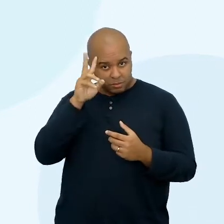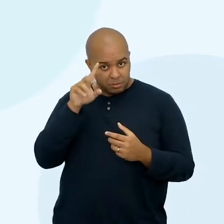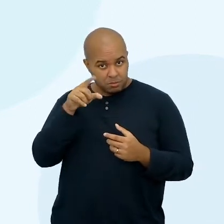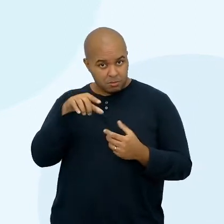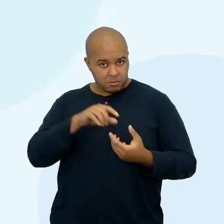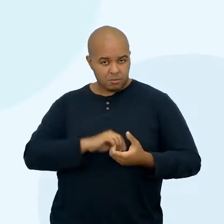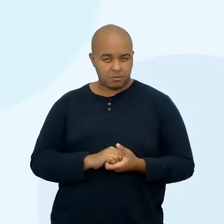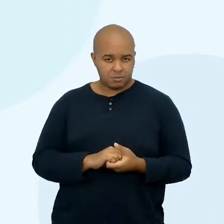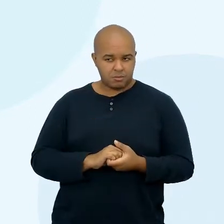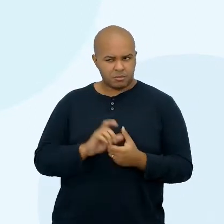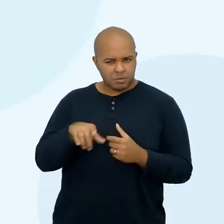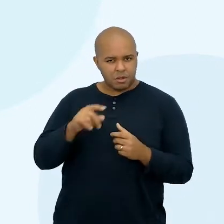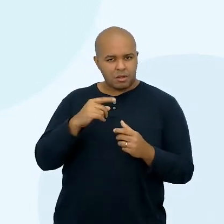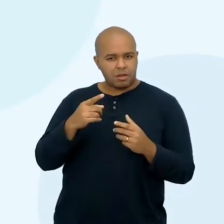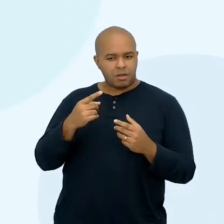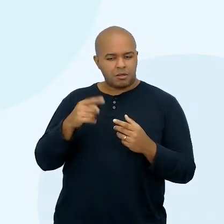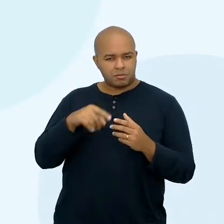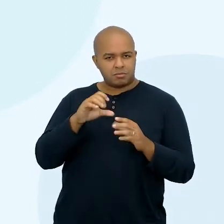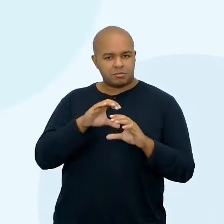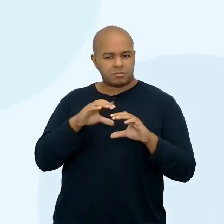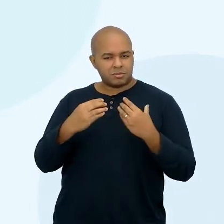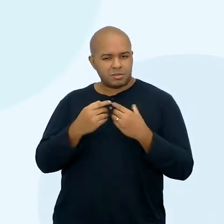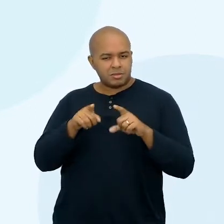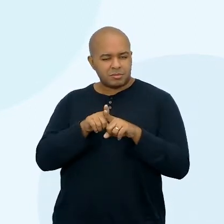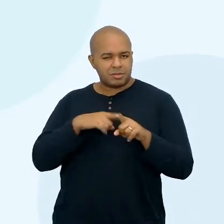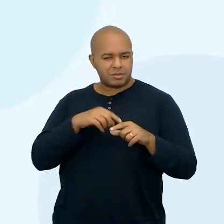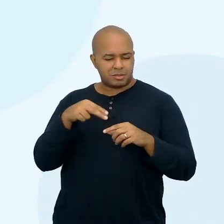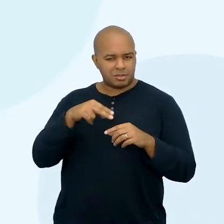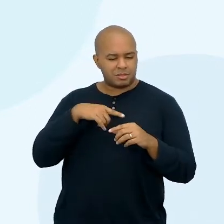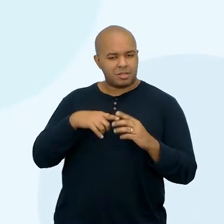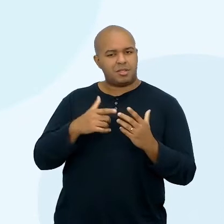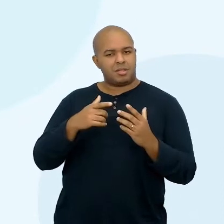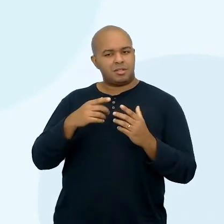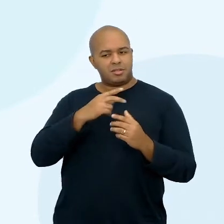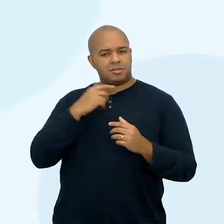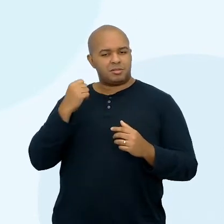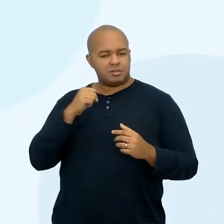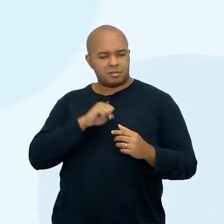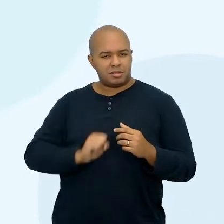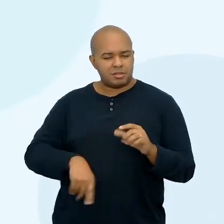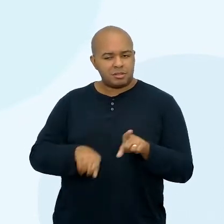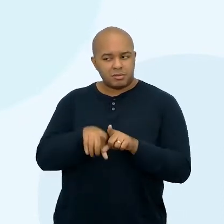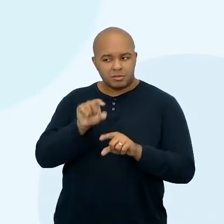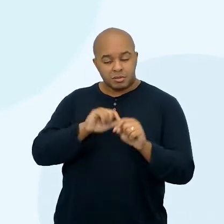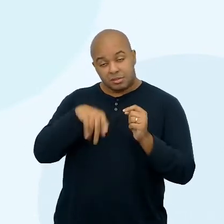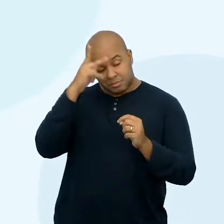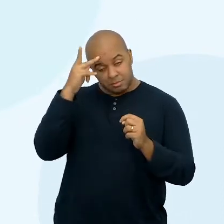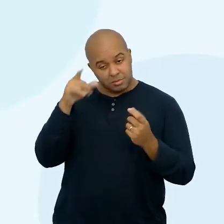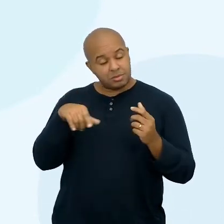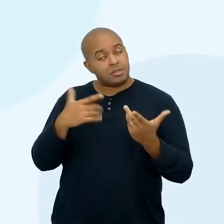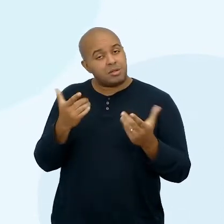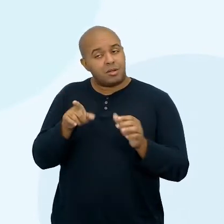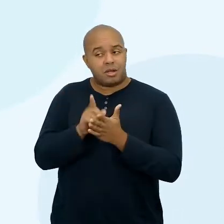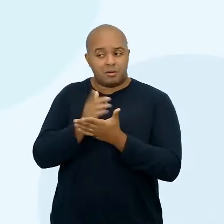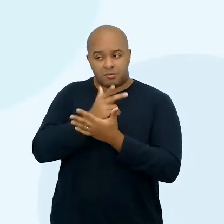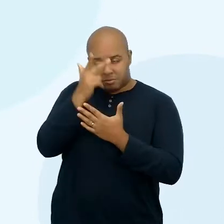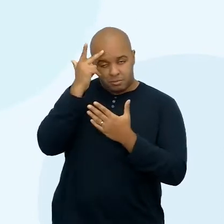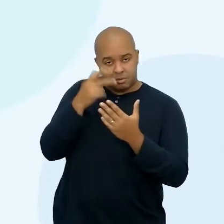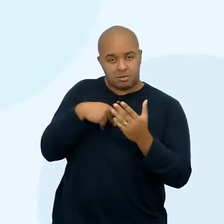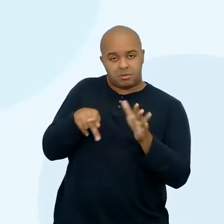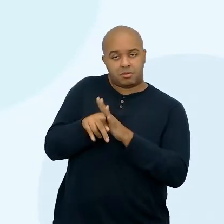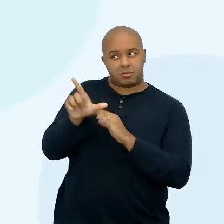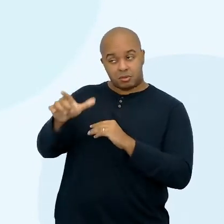Vereadores, deputados, prefeitos, governadores, presidentes. Lembrando algo super importante,